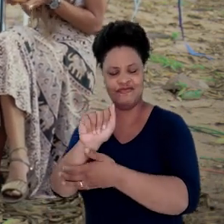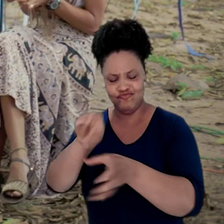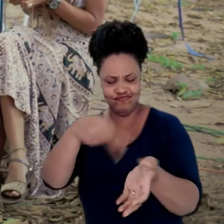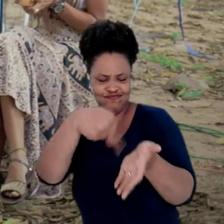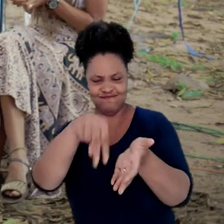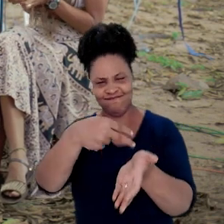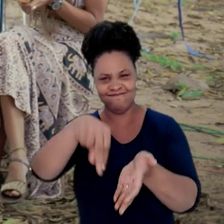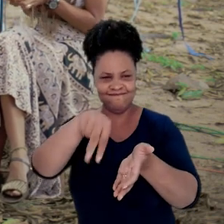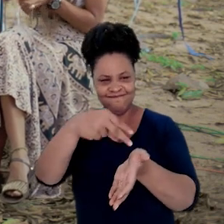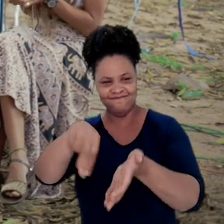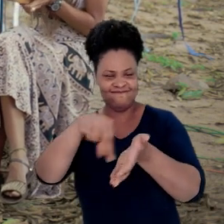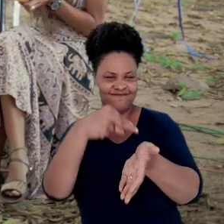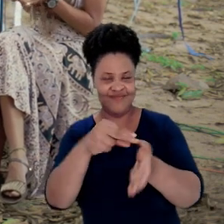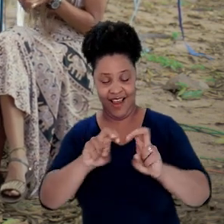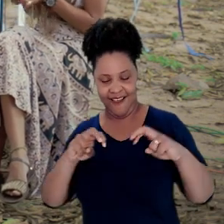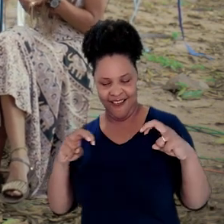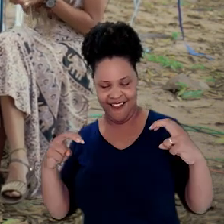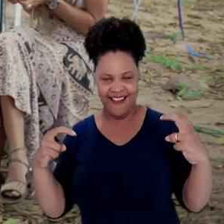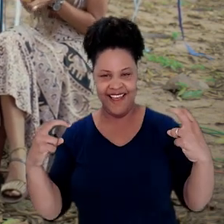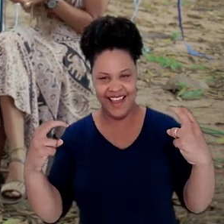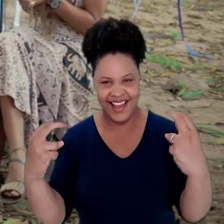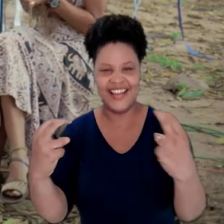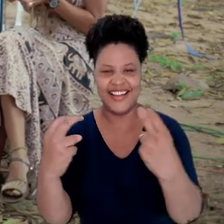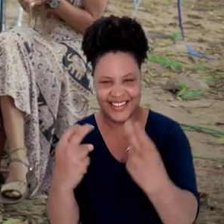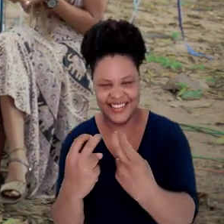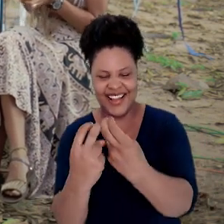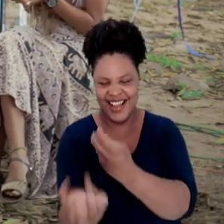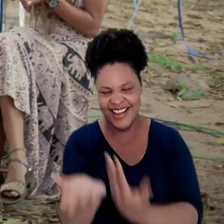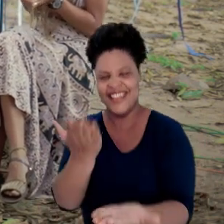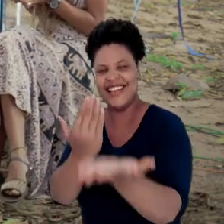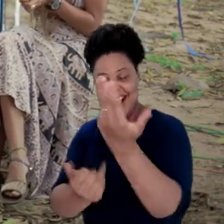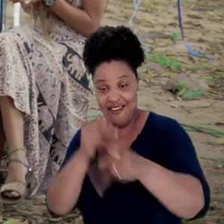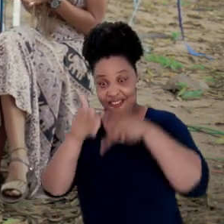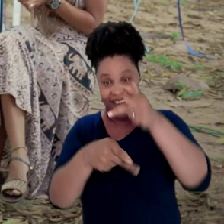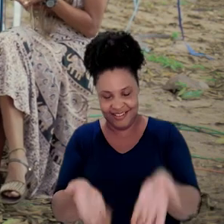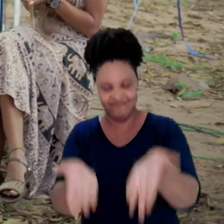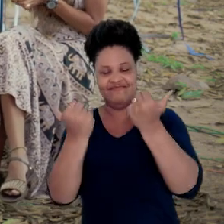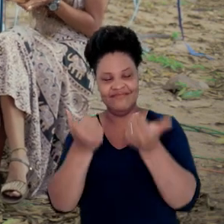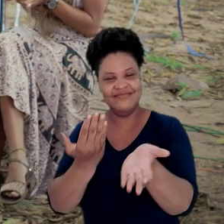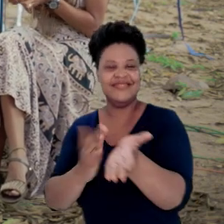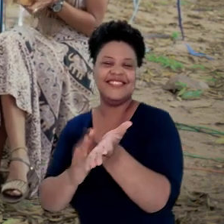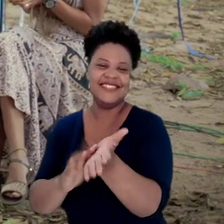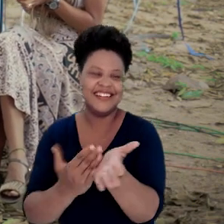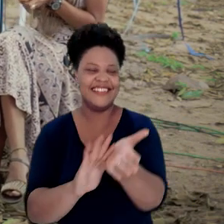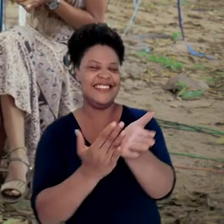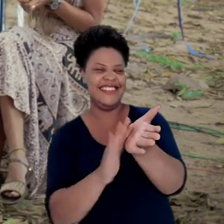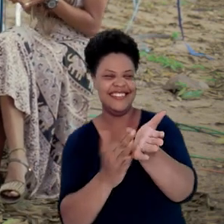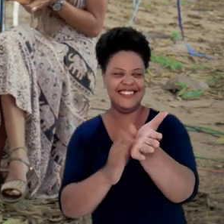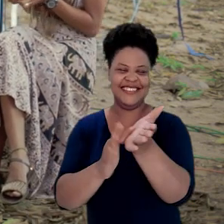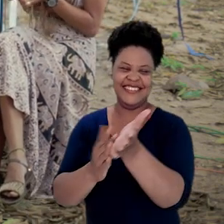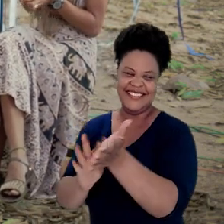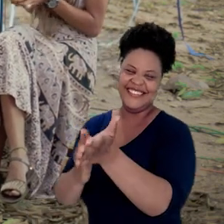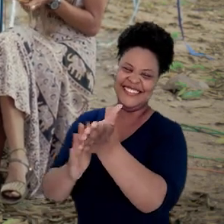Madre Teresa, Dona Camosa, balança do Nizá. E a Roseli entra na roda e chama o povo pra